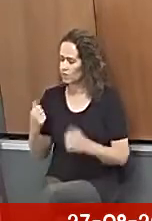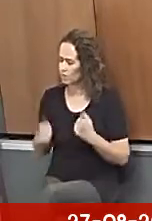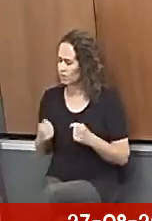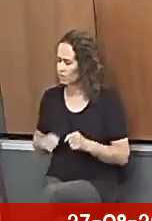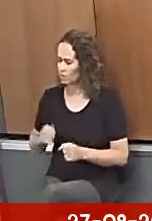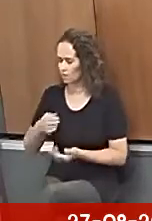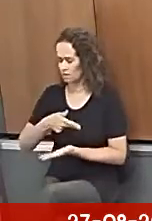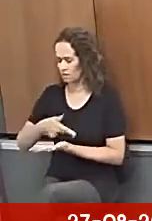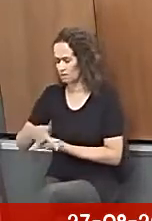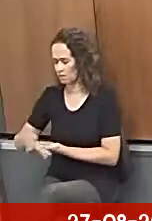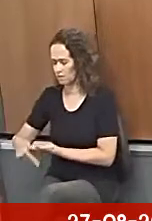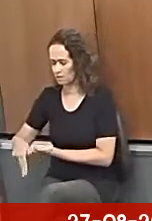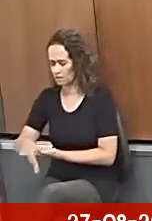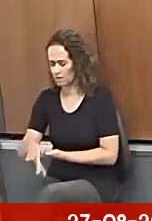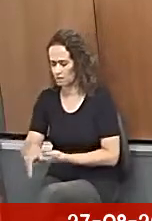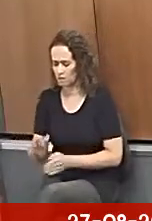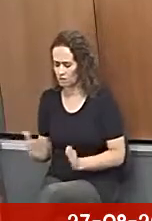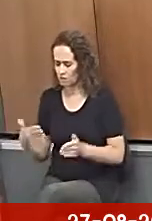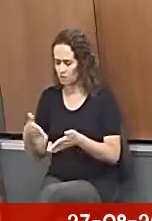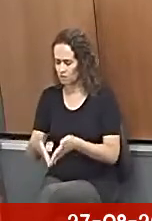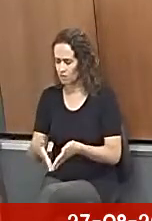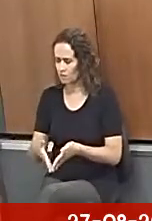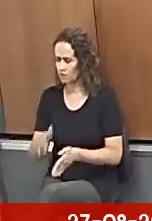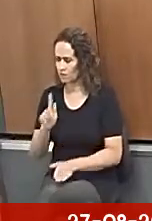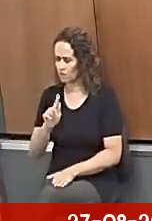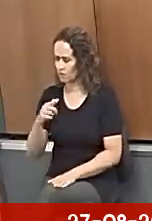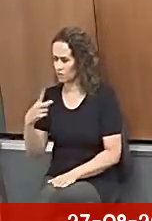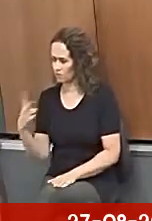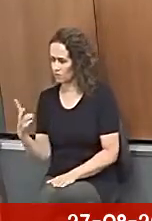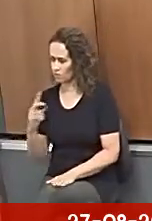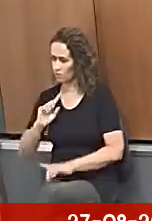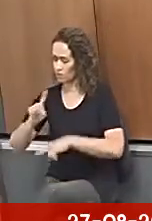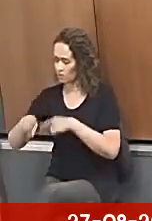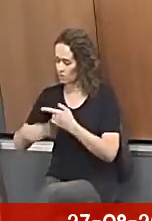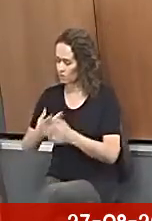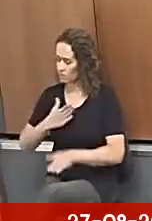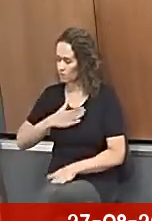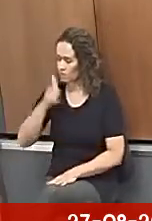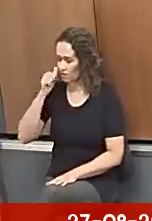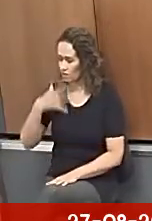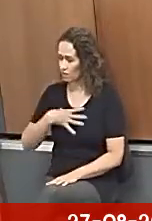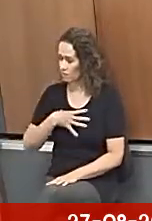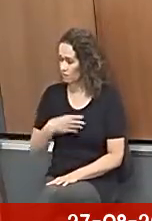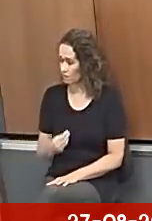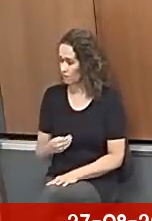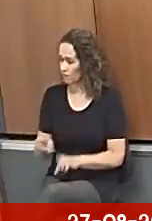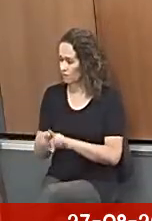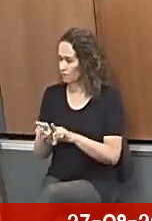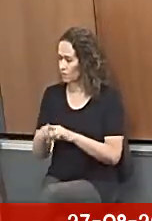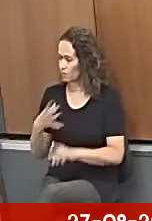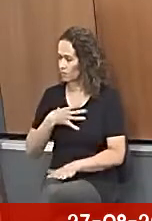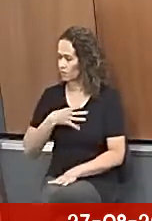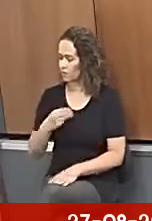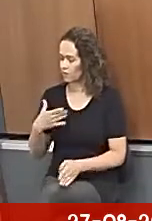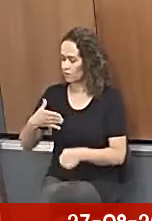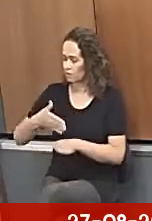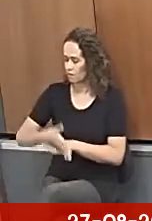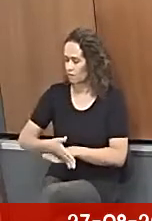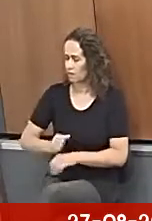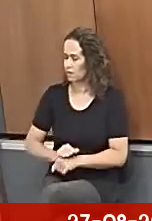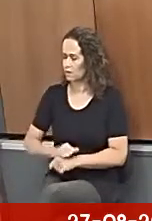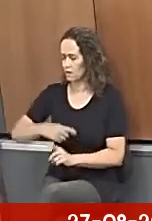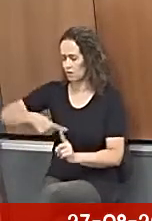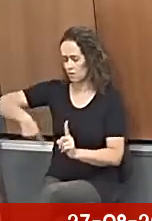para chegar no g2 para minha filha e meu filho entrarem para depois dá toda uma volta de aproximadamente